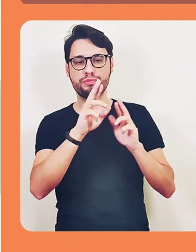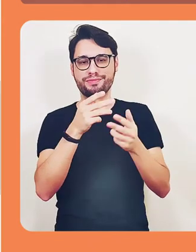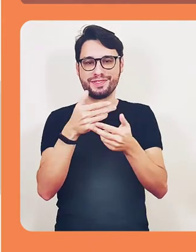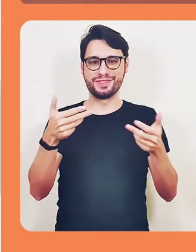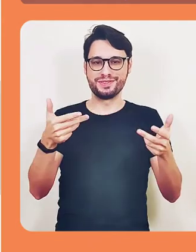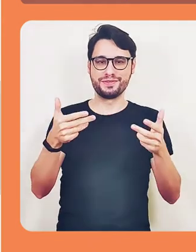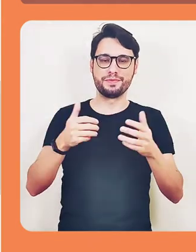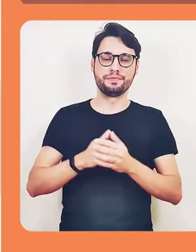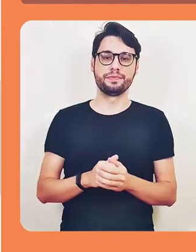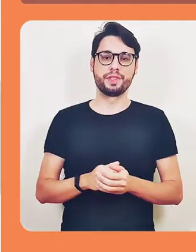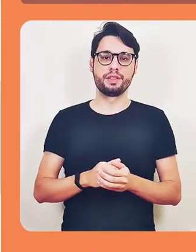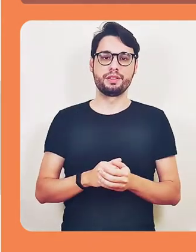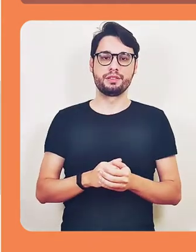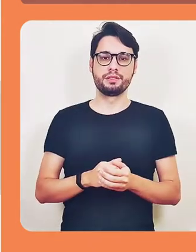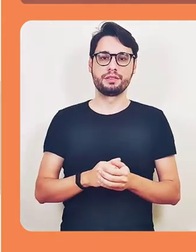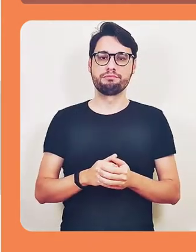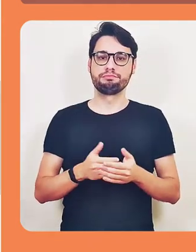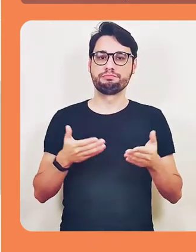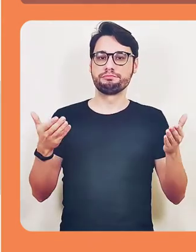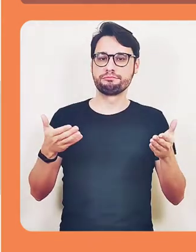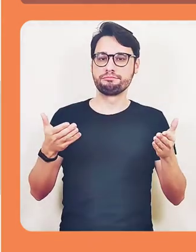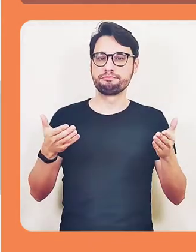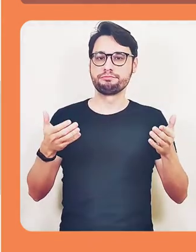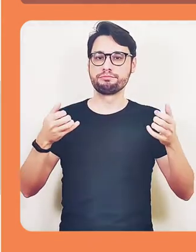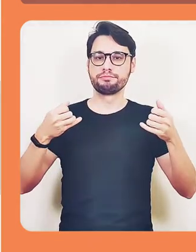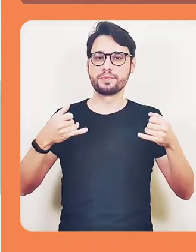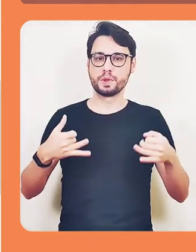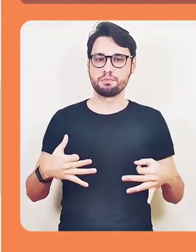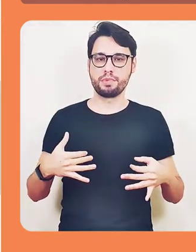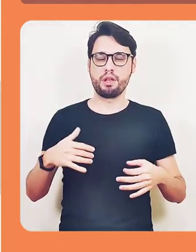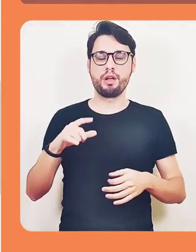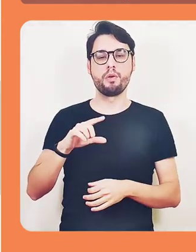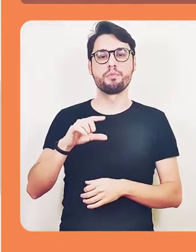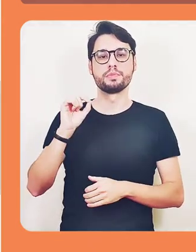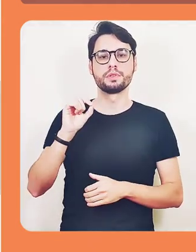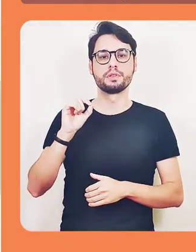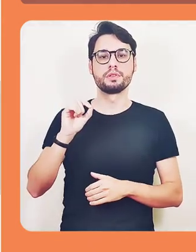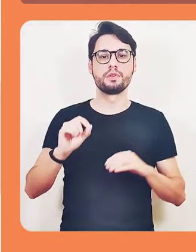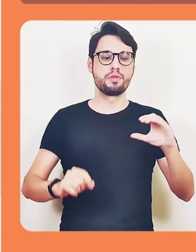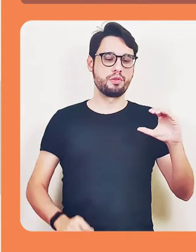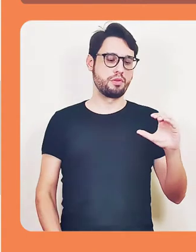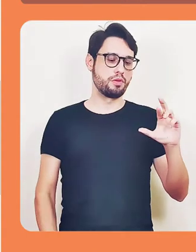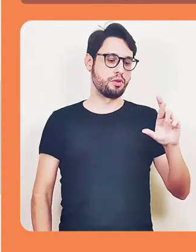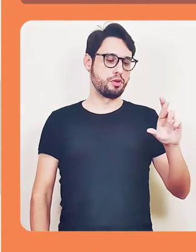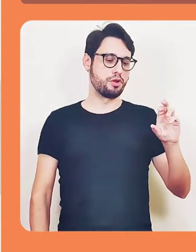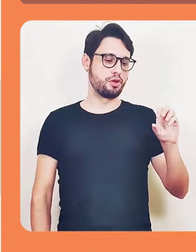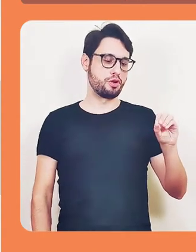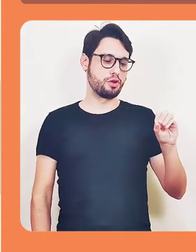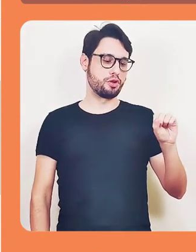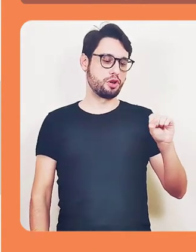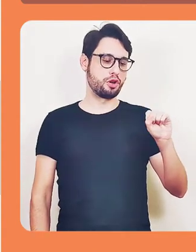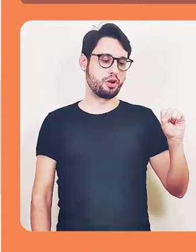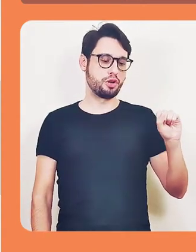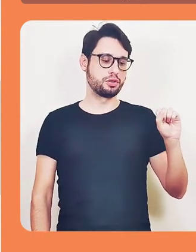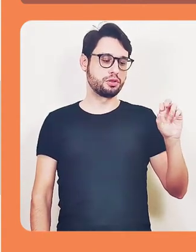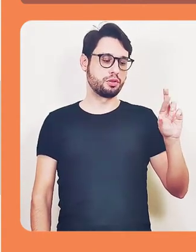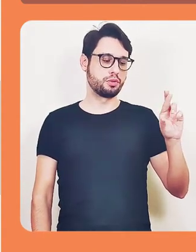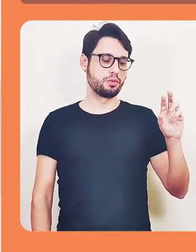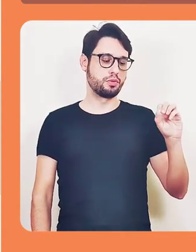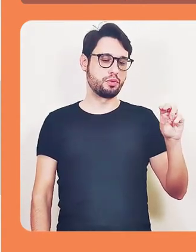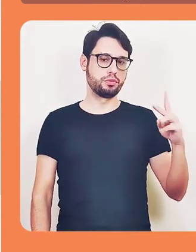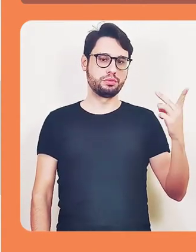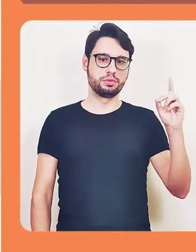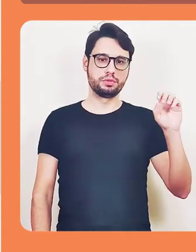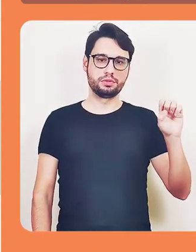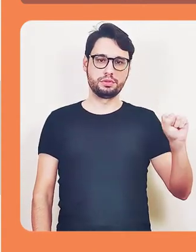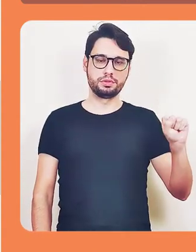questões, informações, recursos no seu vídeo. Dessa vez falaremos sobre o